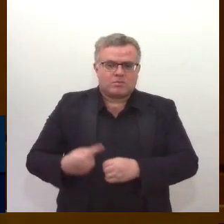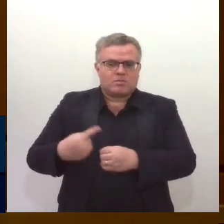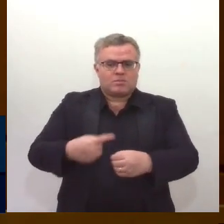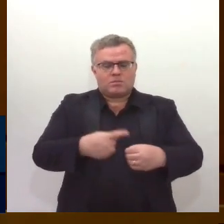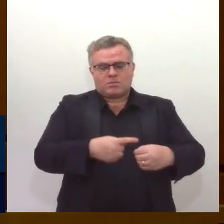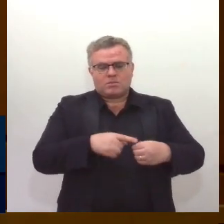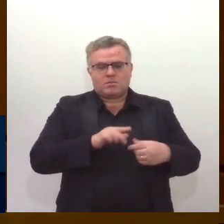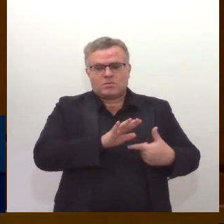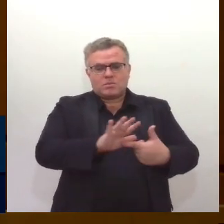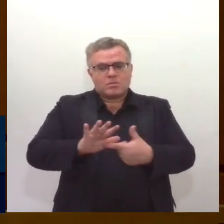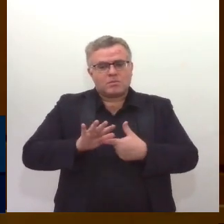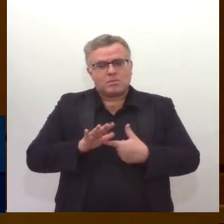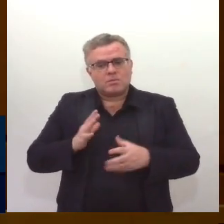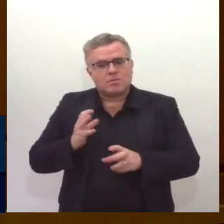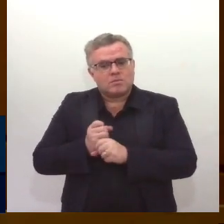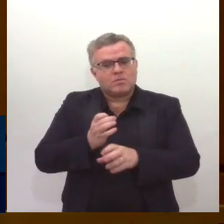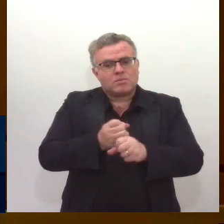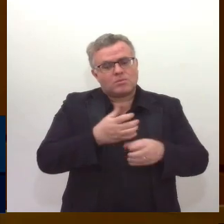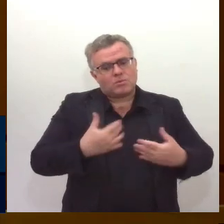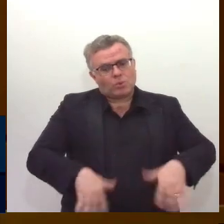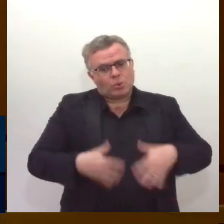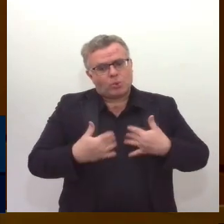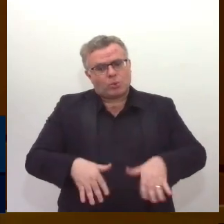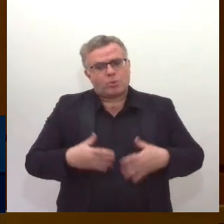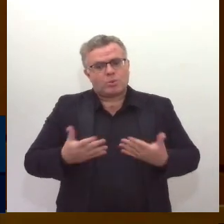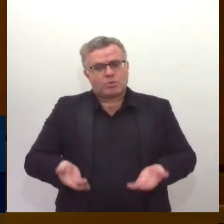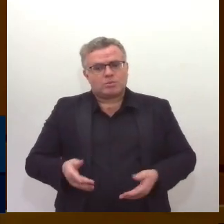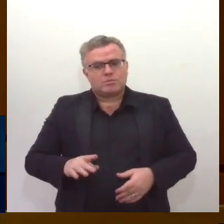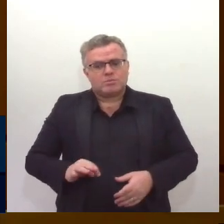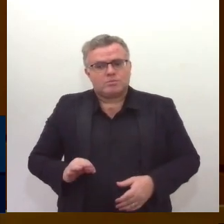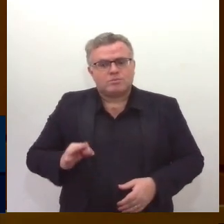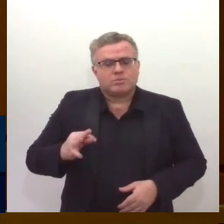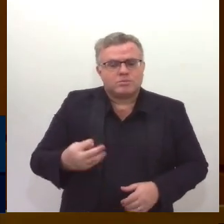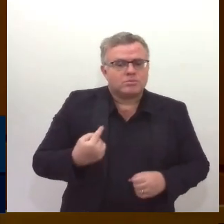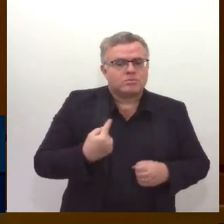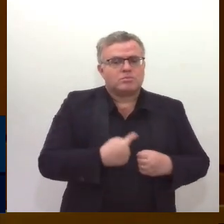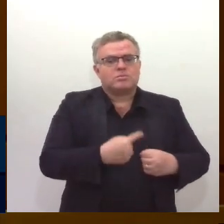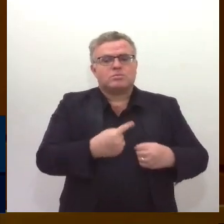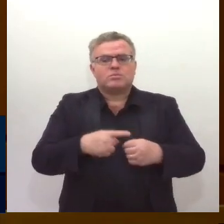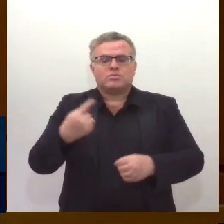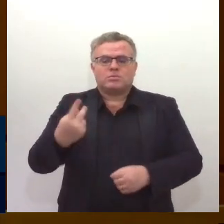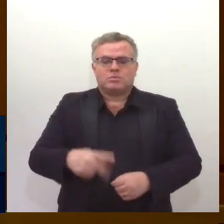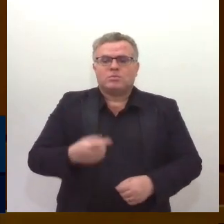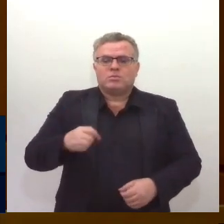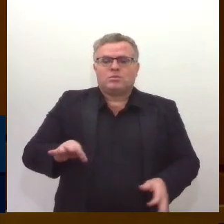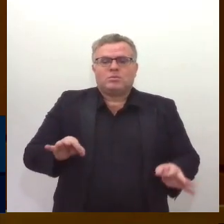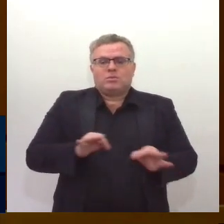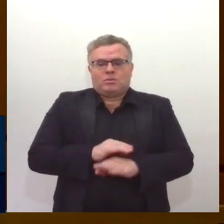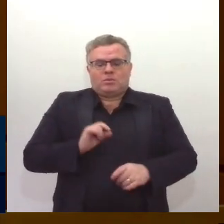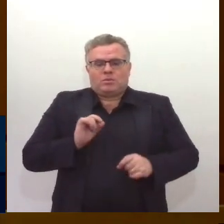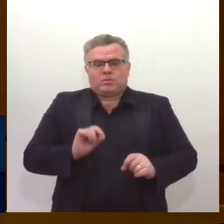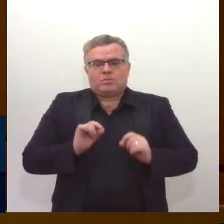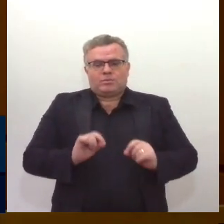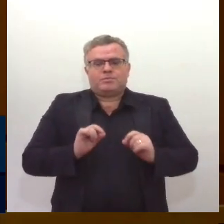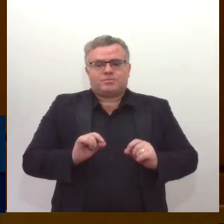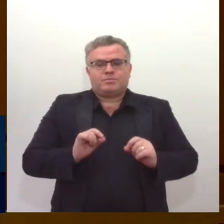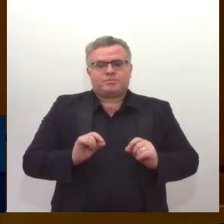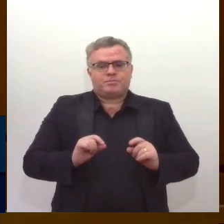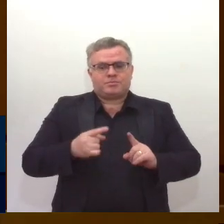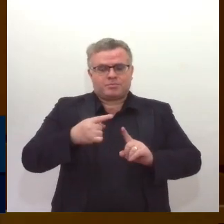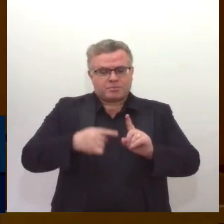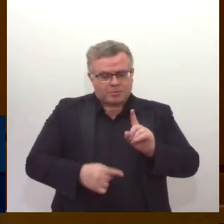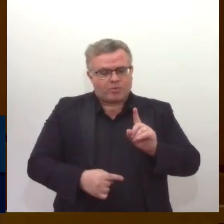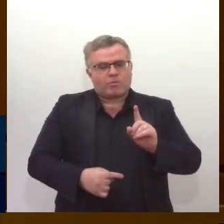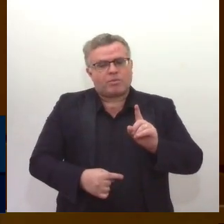seu presidente, todos os municípios de Sergipe estão com indicadores baixos ou muito baixo